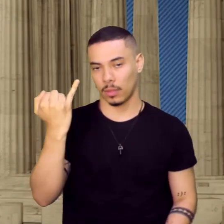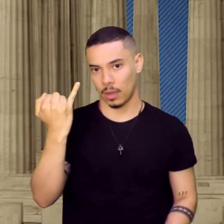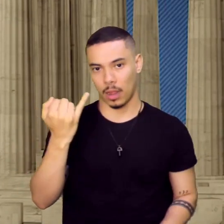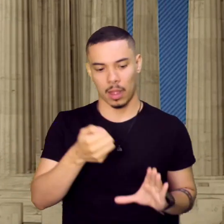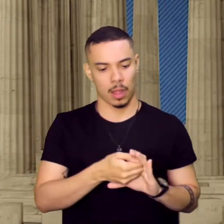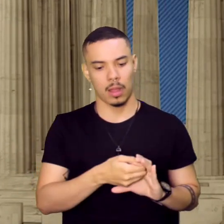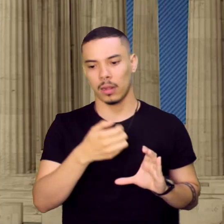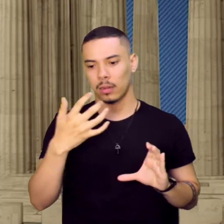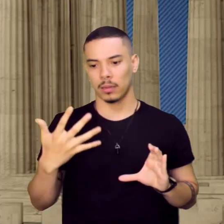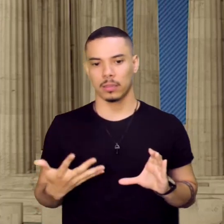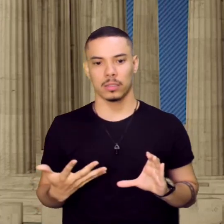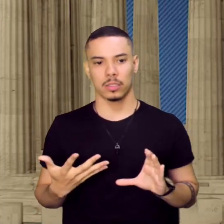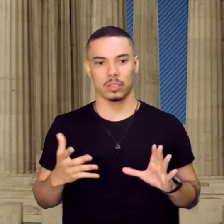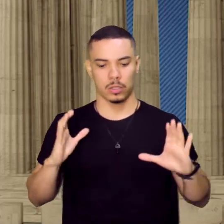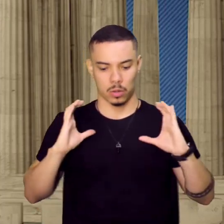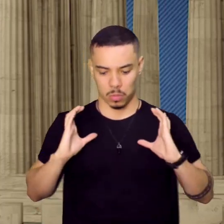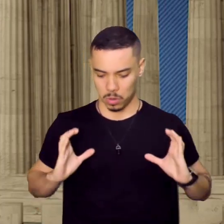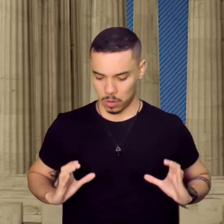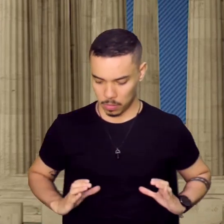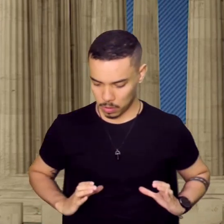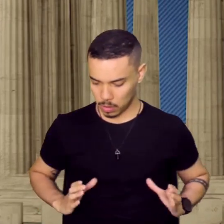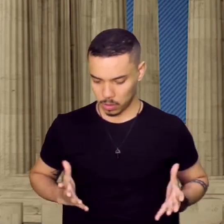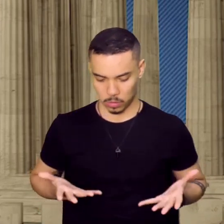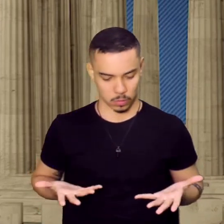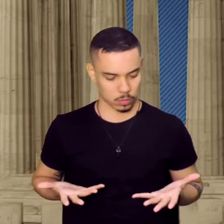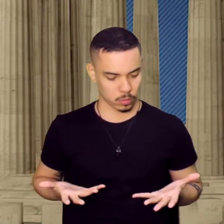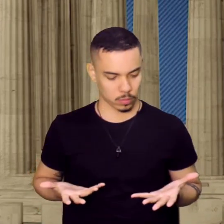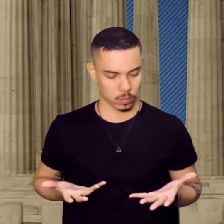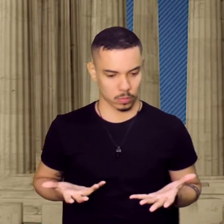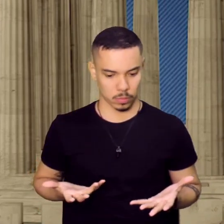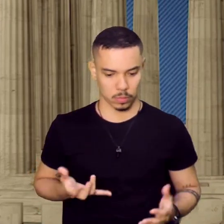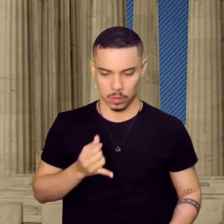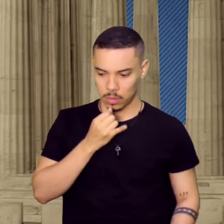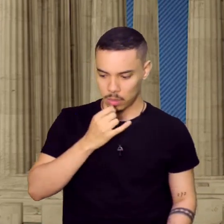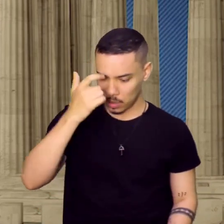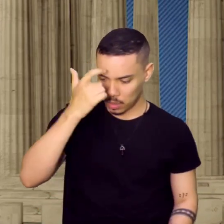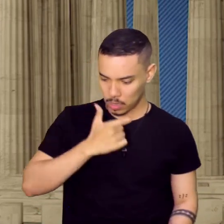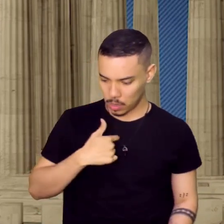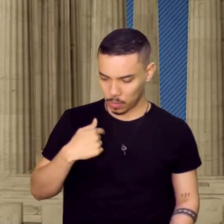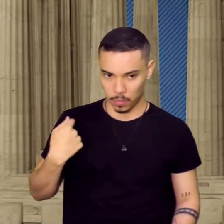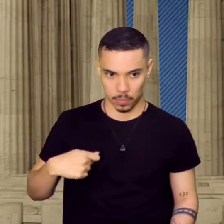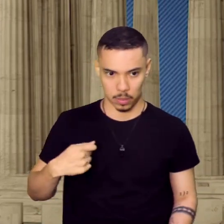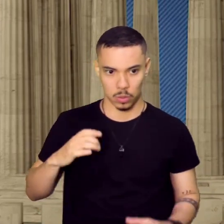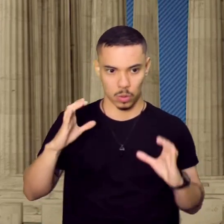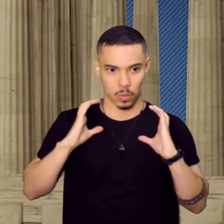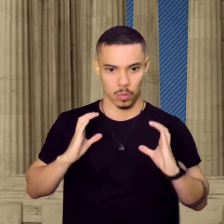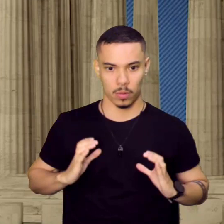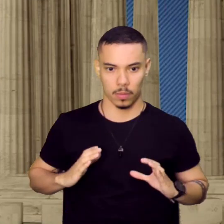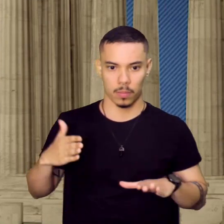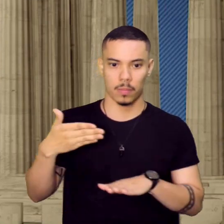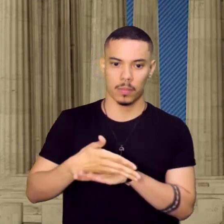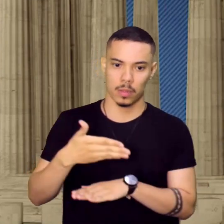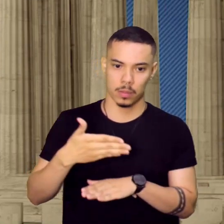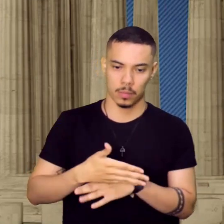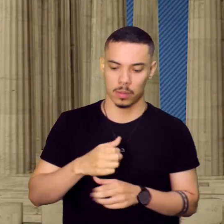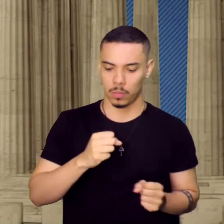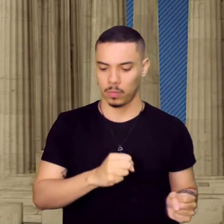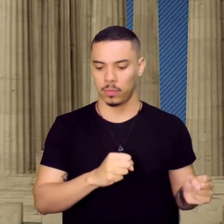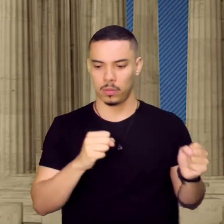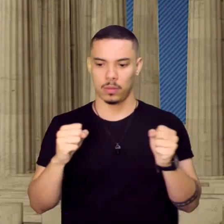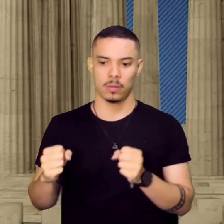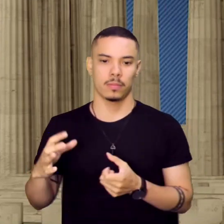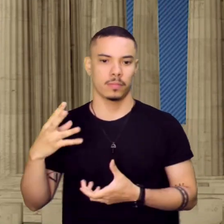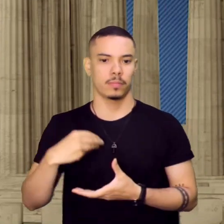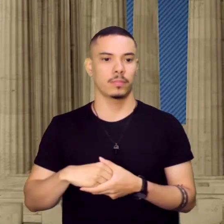que o jovem como ele pode se comportar exemplo como se o jovem deve se comportar na participação no poder lá da